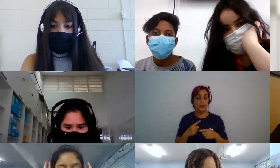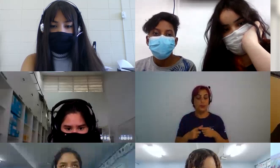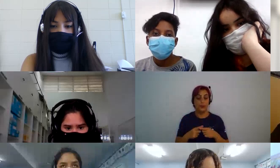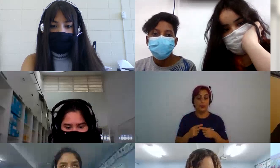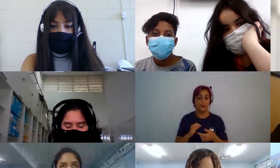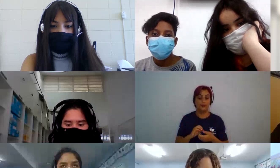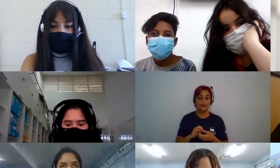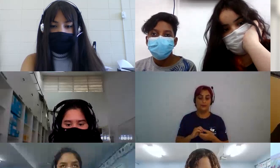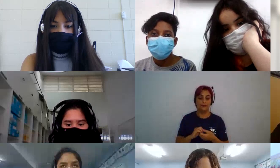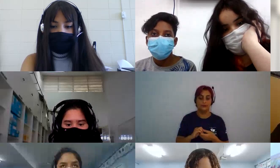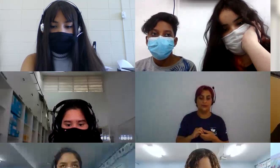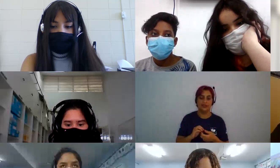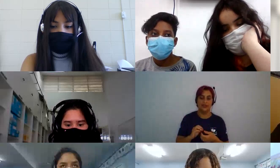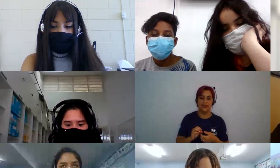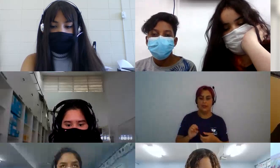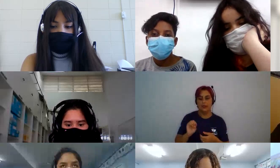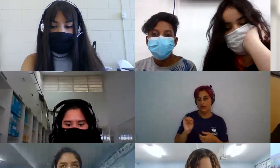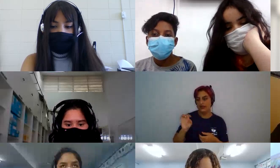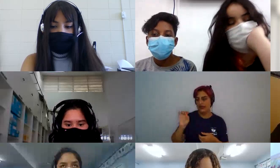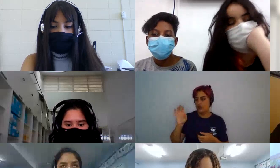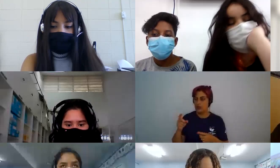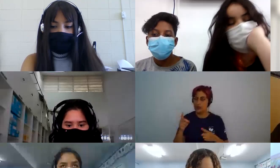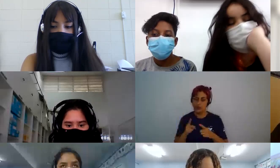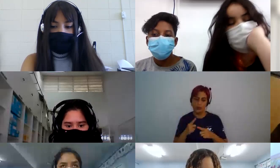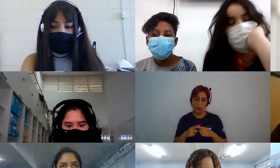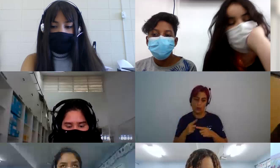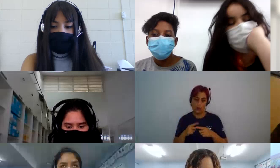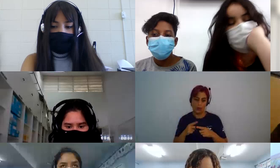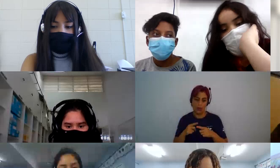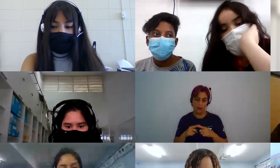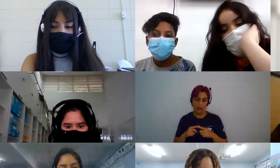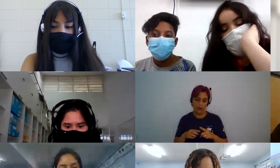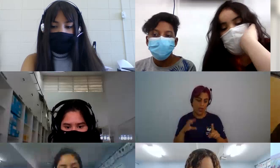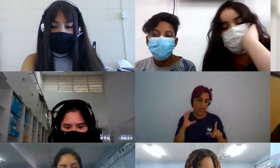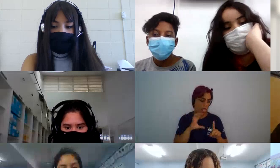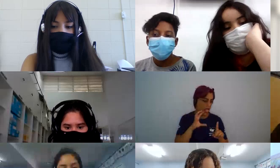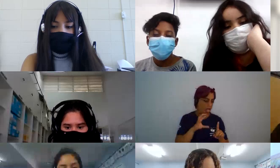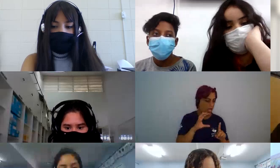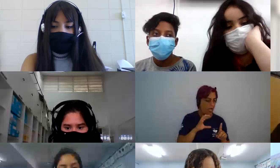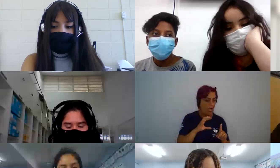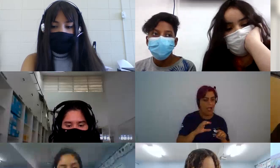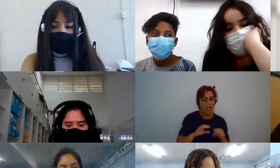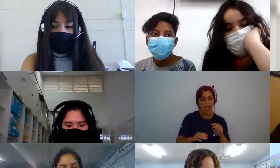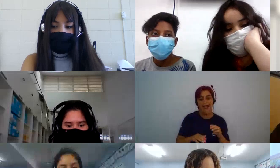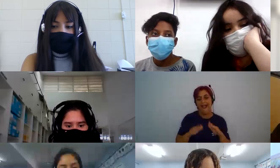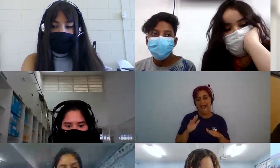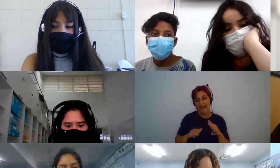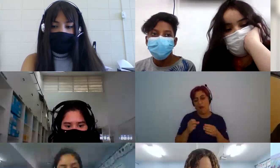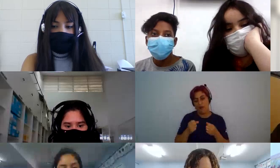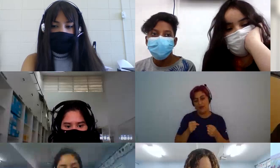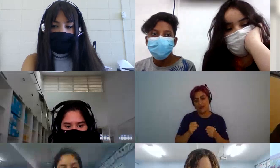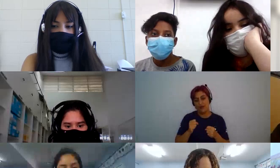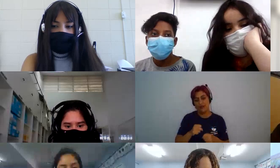eu acho que se for só pela pressão, assim, talvez não seja tão bom quanto pode ser. Assim.